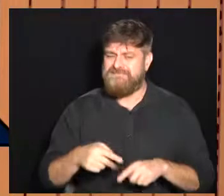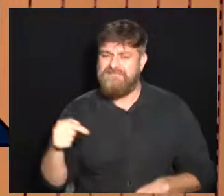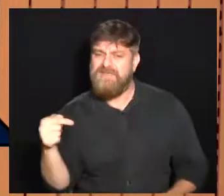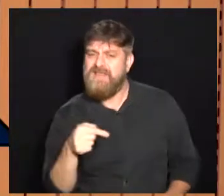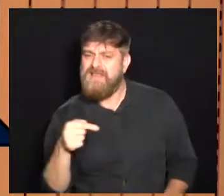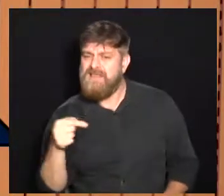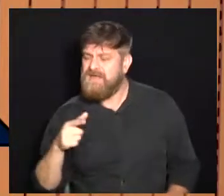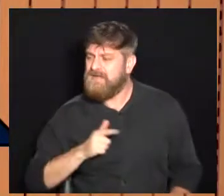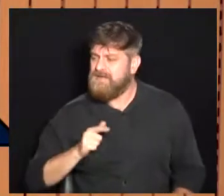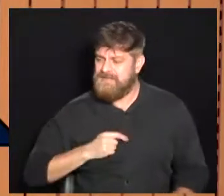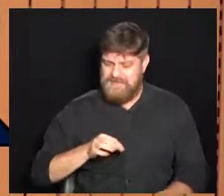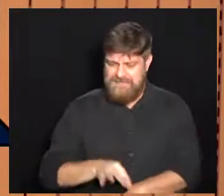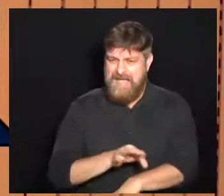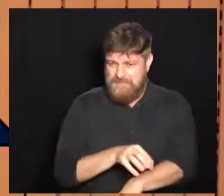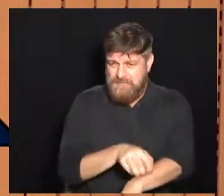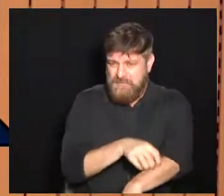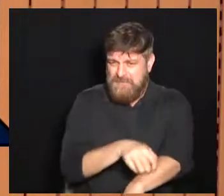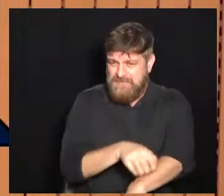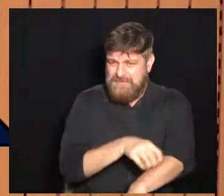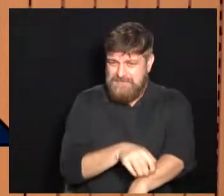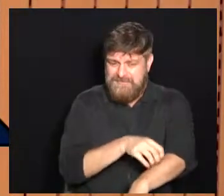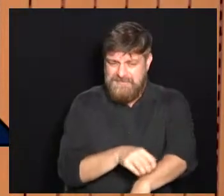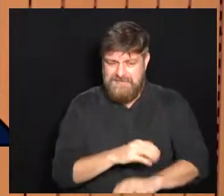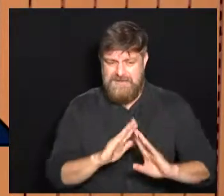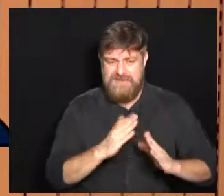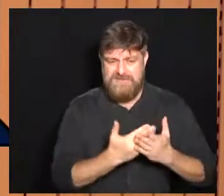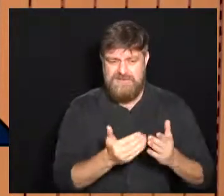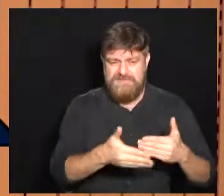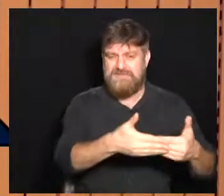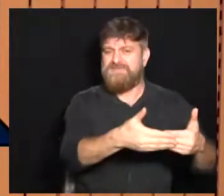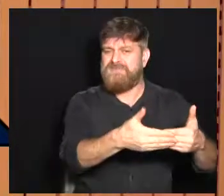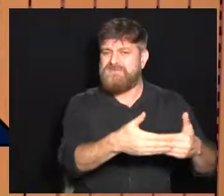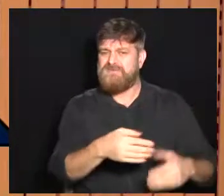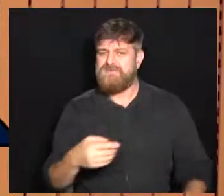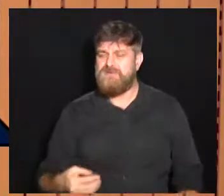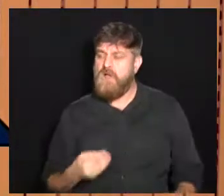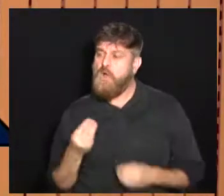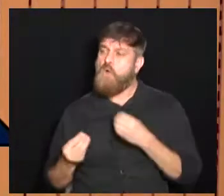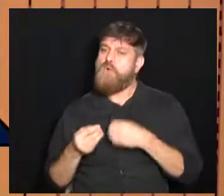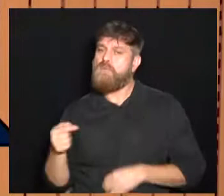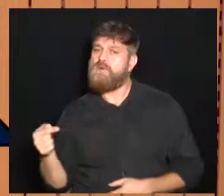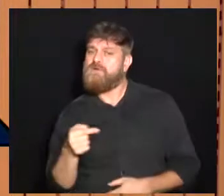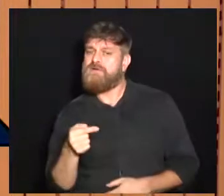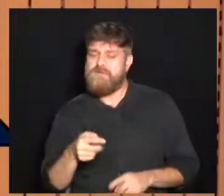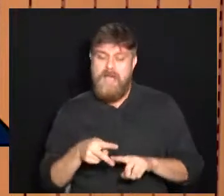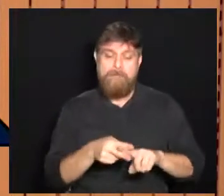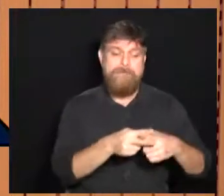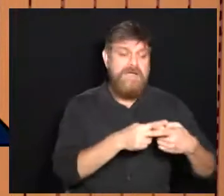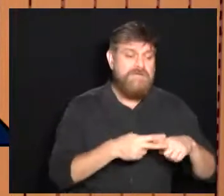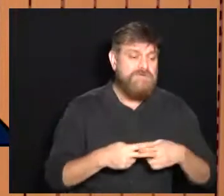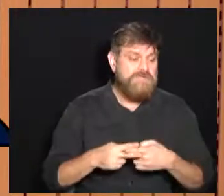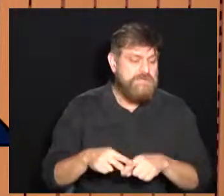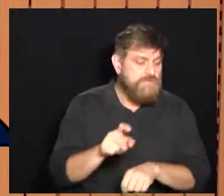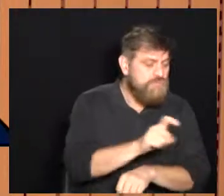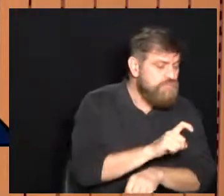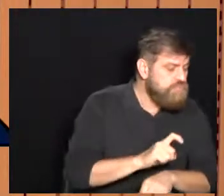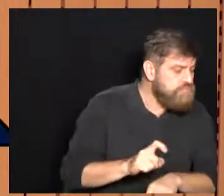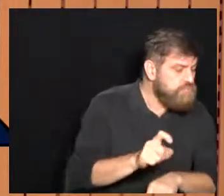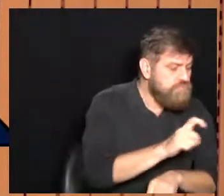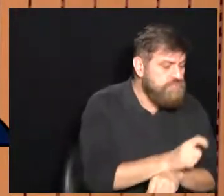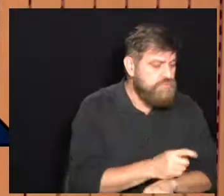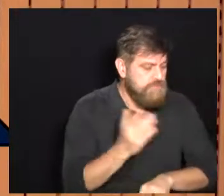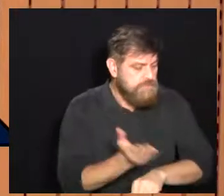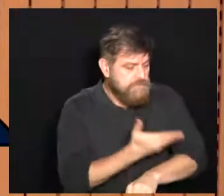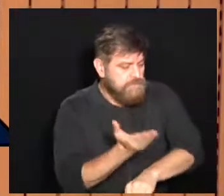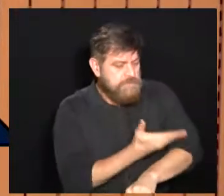ocasionou o cancelamento na Benevenuto Torres. Como se encontra a questão da manutenção das escolas, se